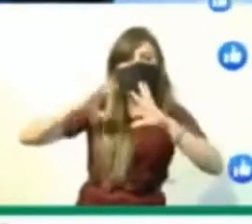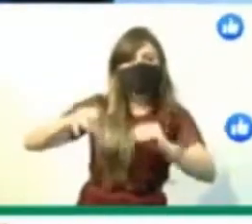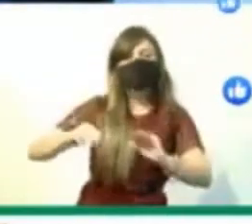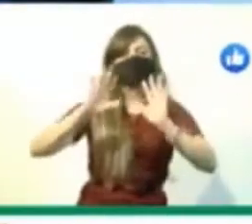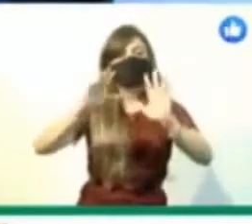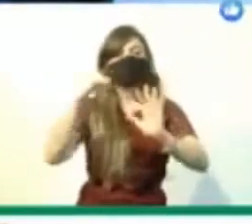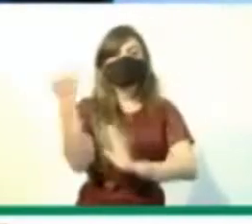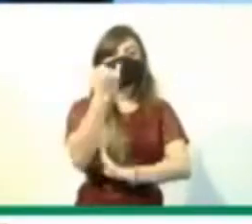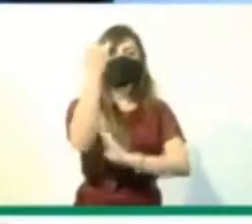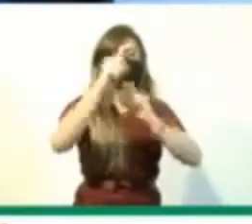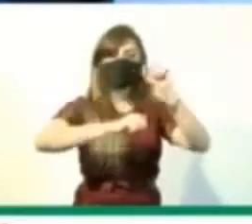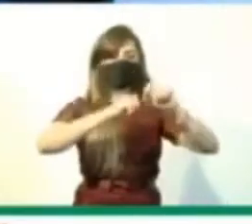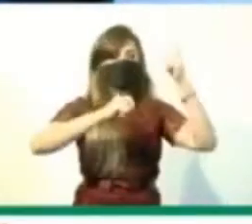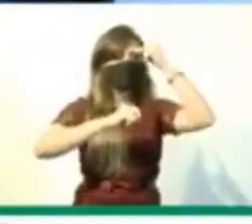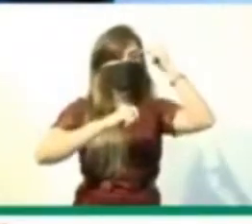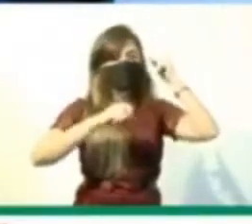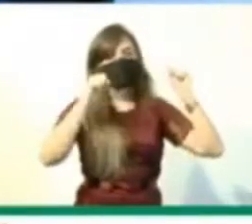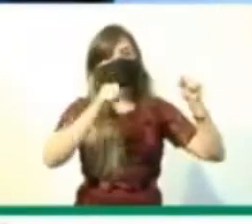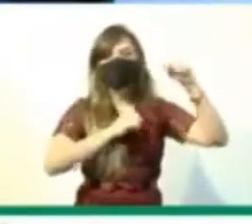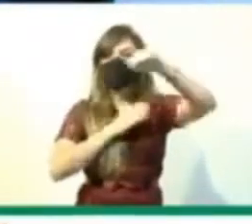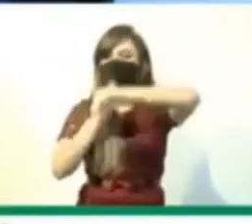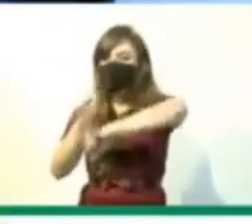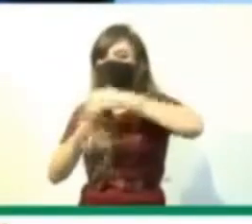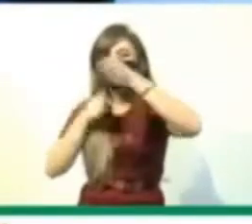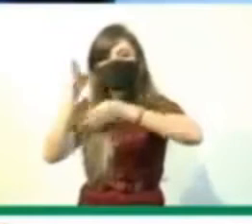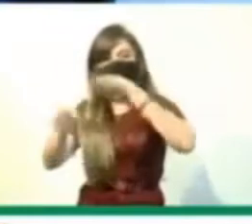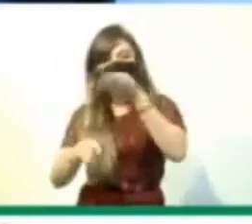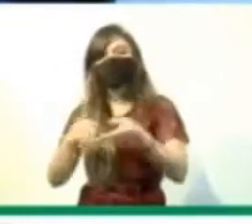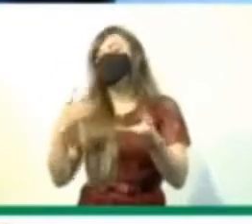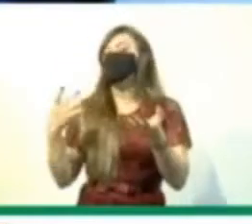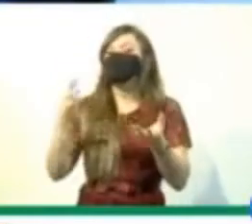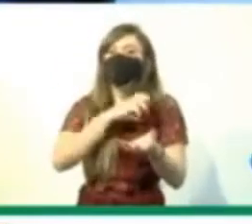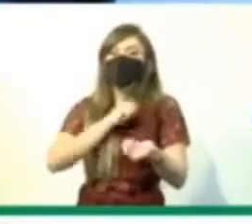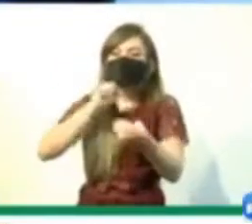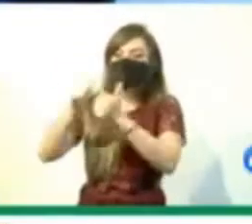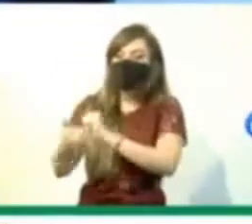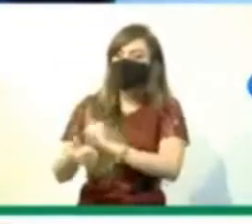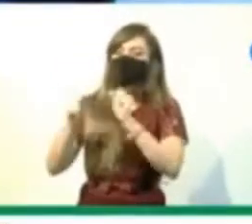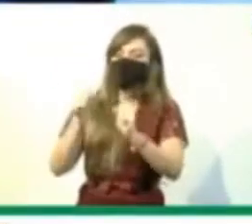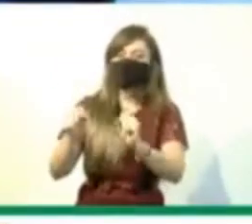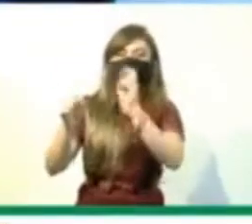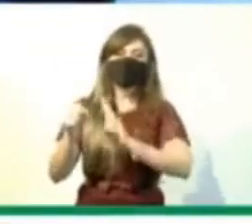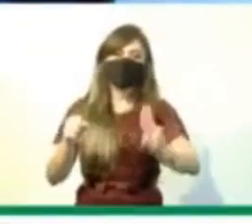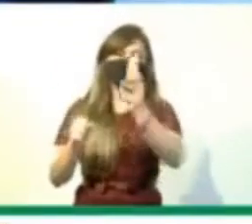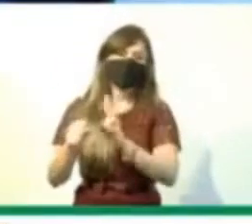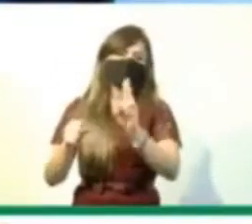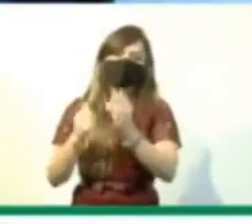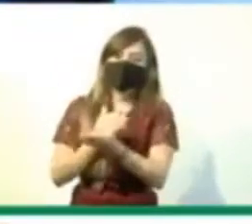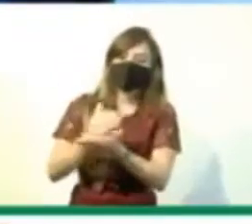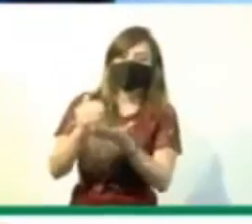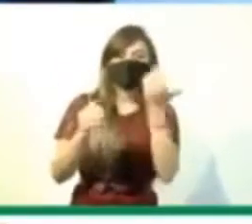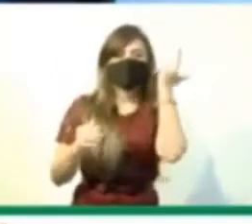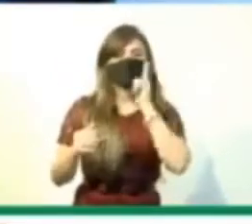que a população, principalmente a juventude, os amantes do esporte, possa usufruir desse grande conquisto, desse